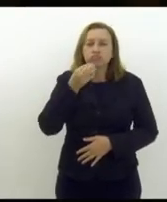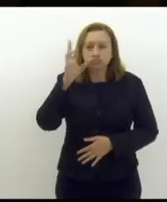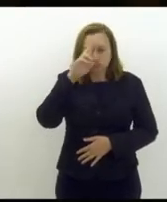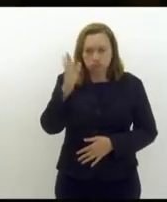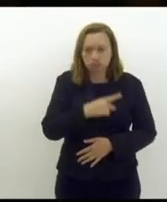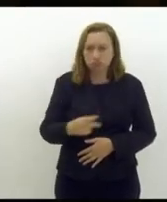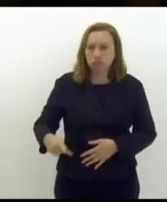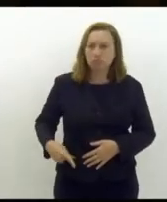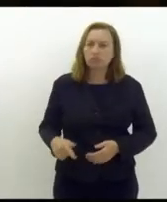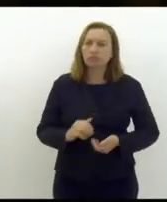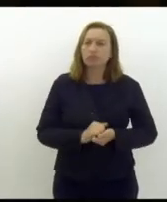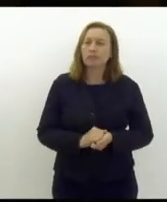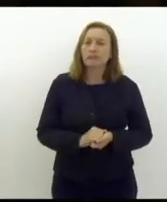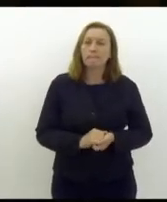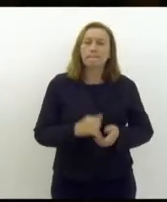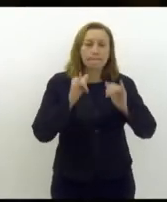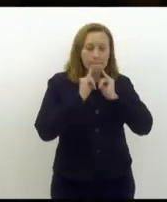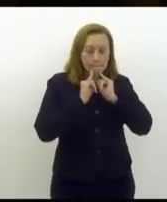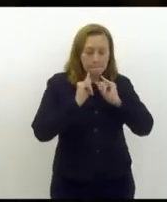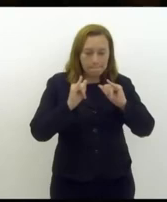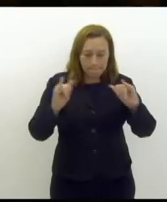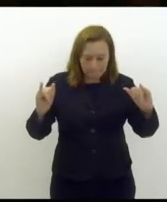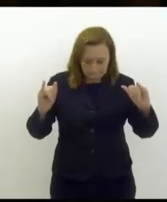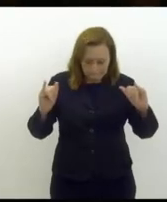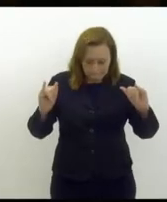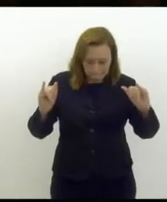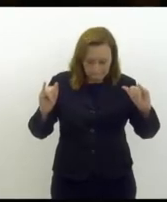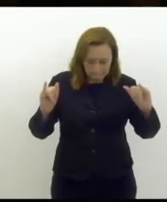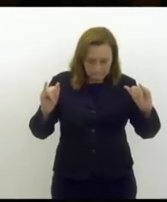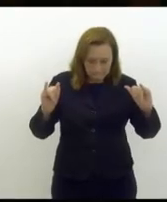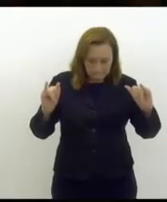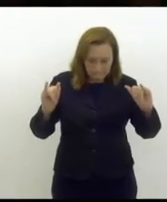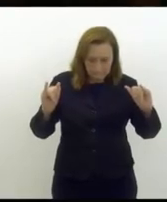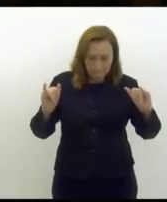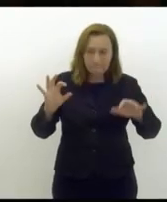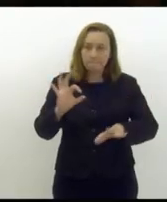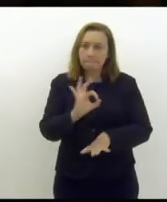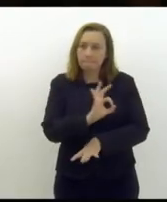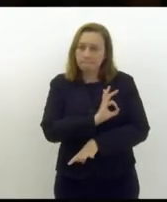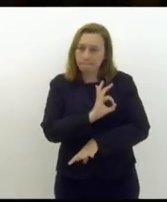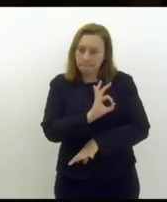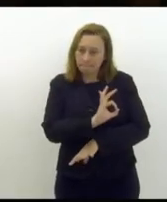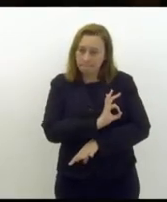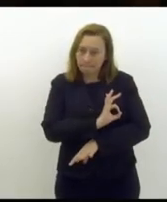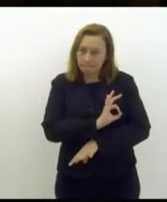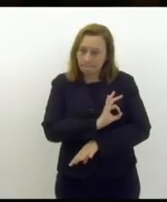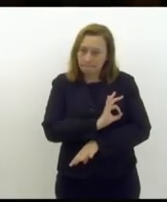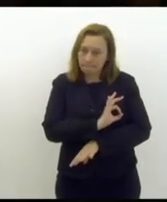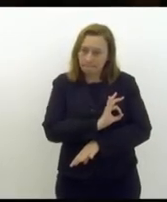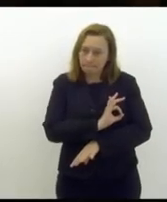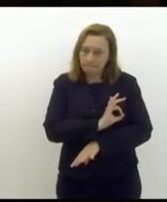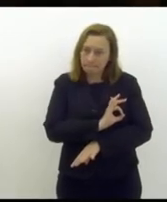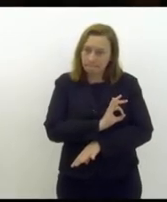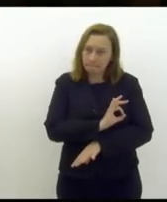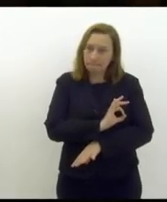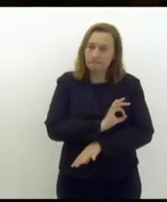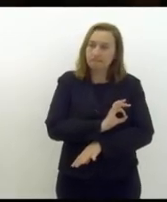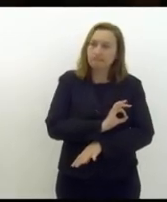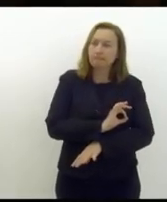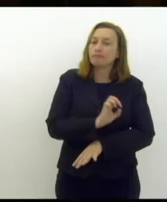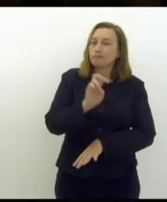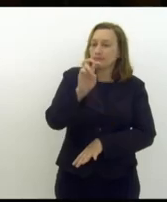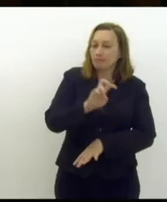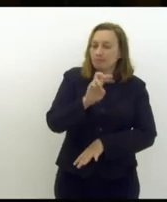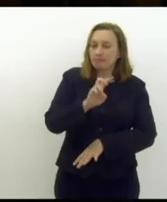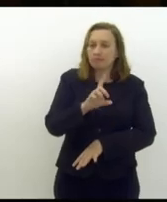prestar as minhas declarações a autoridade policial a quinta Delegacia da